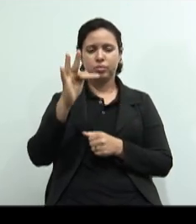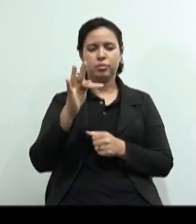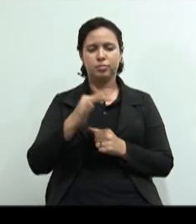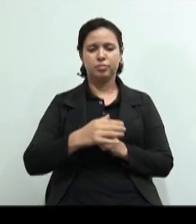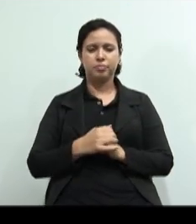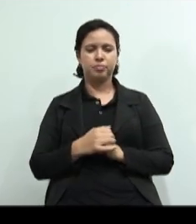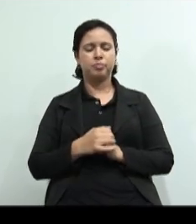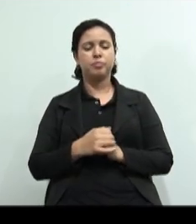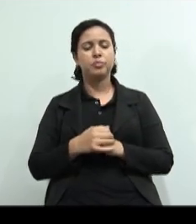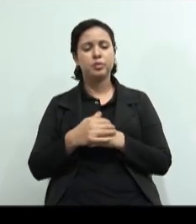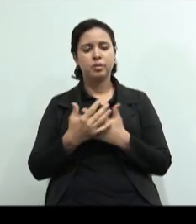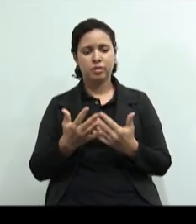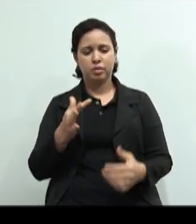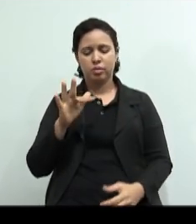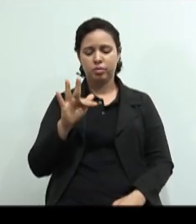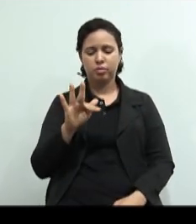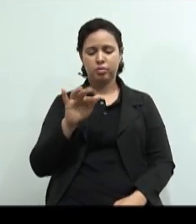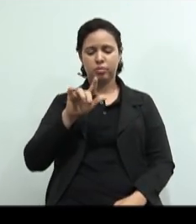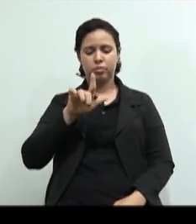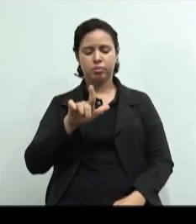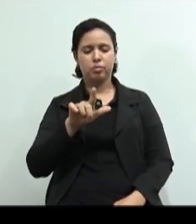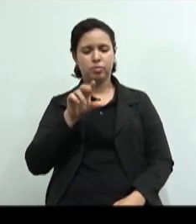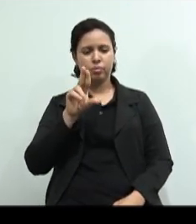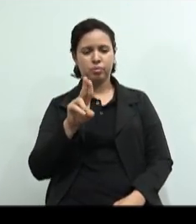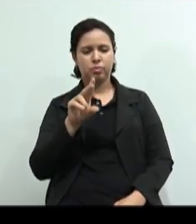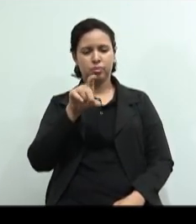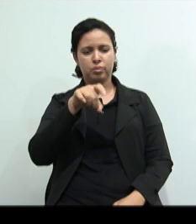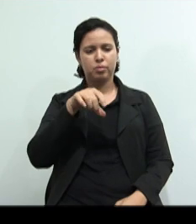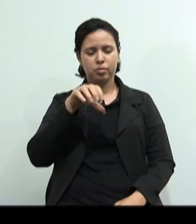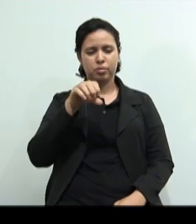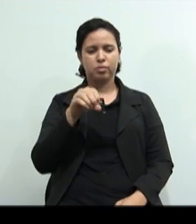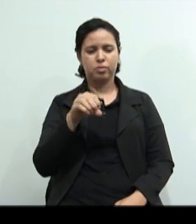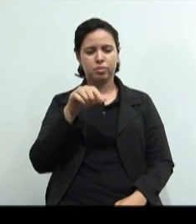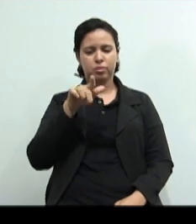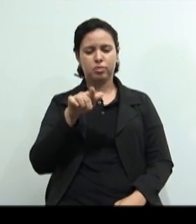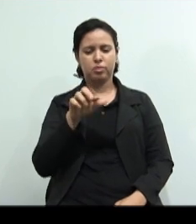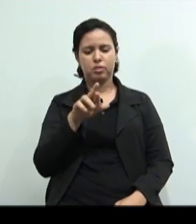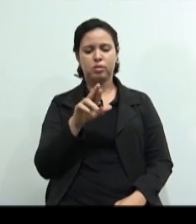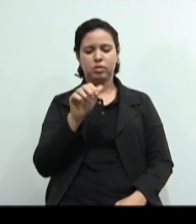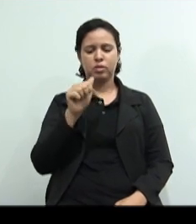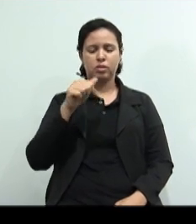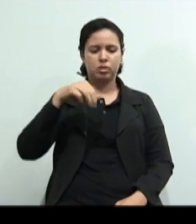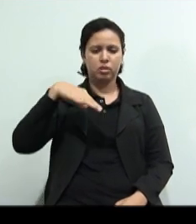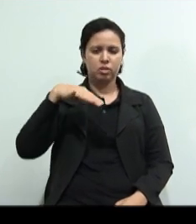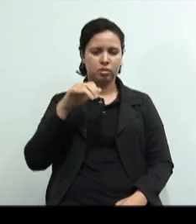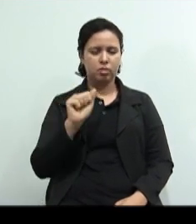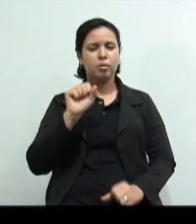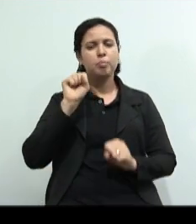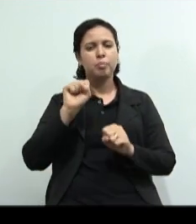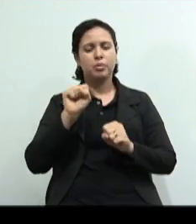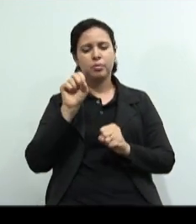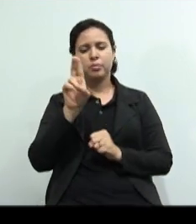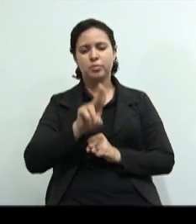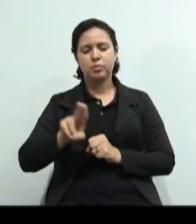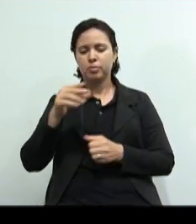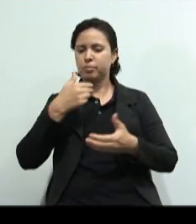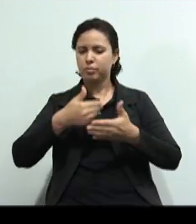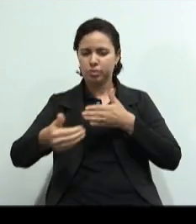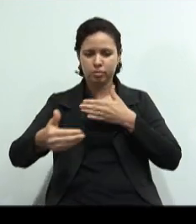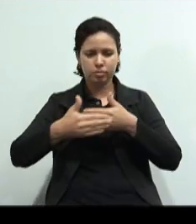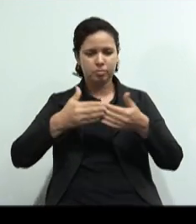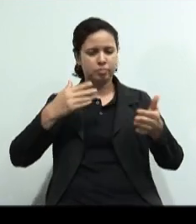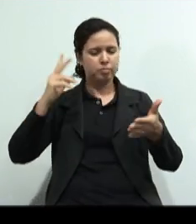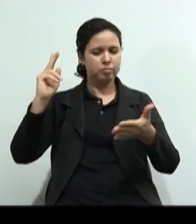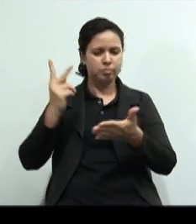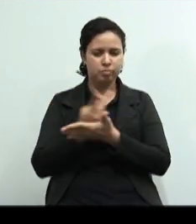O fluxograma pode ser aplicado a qualquer situação, seja o